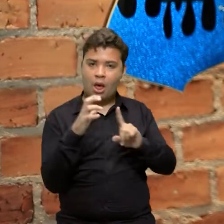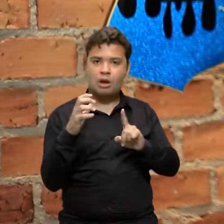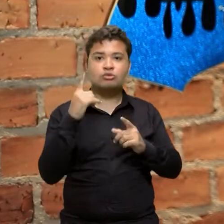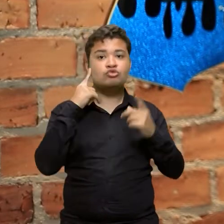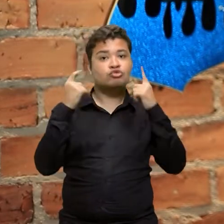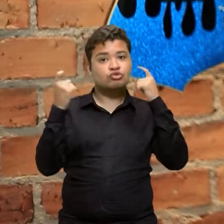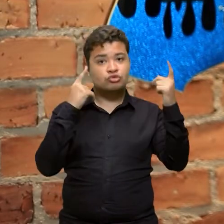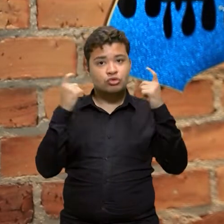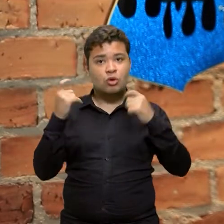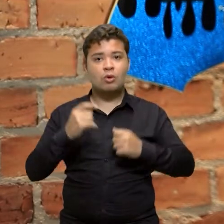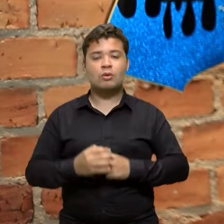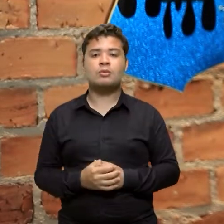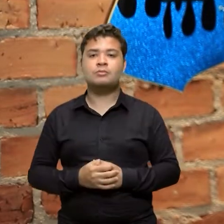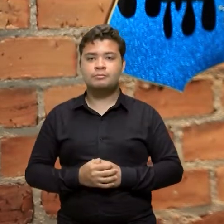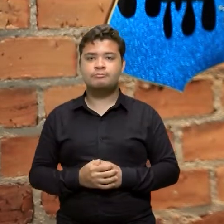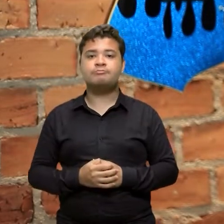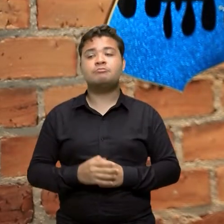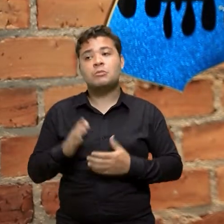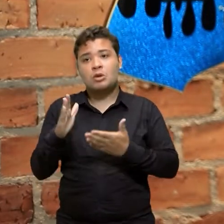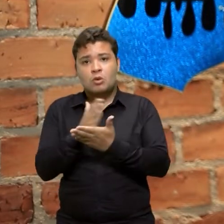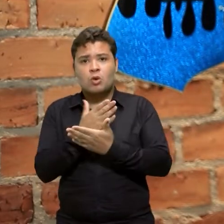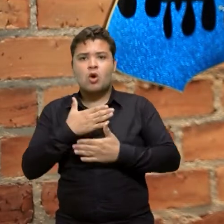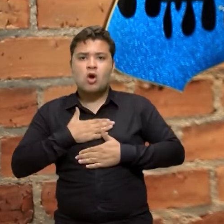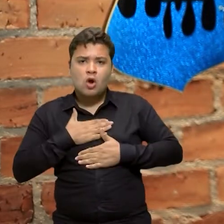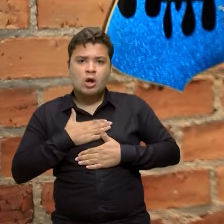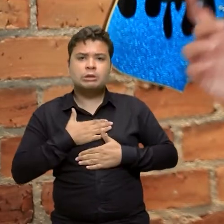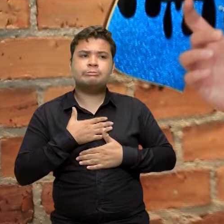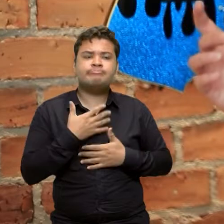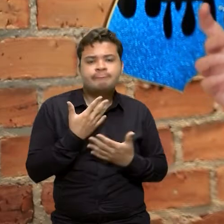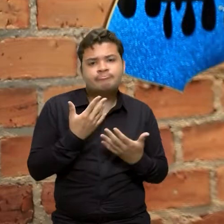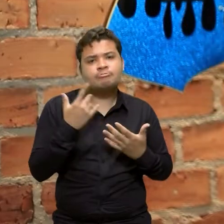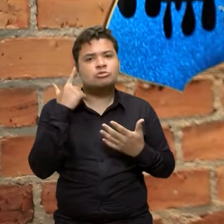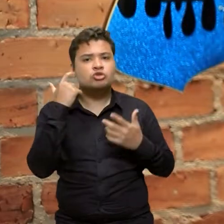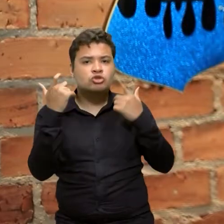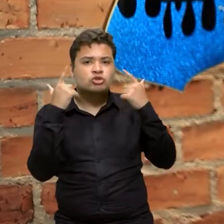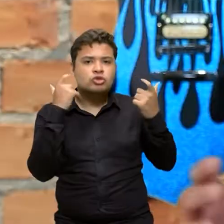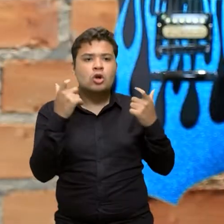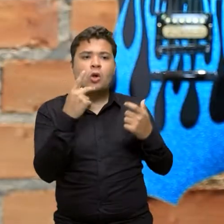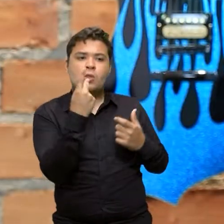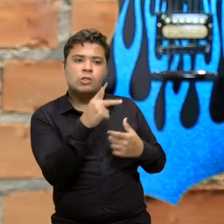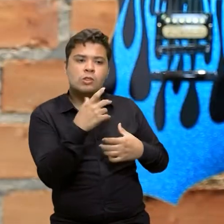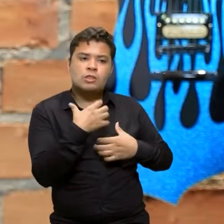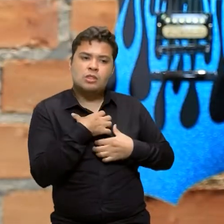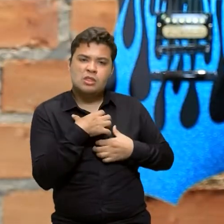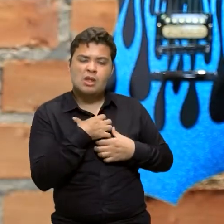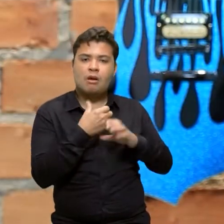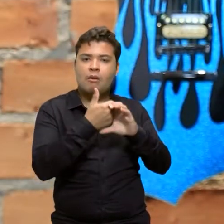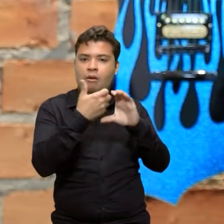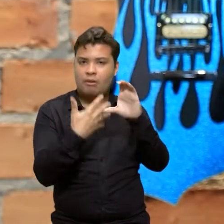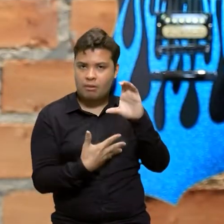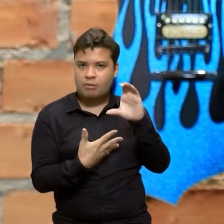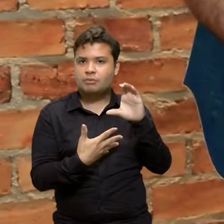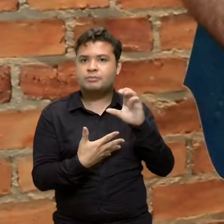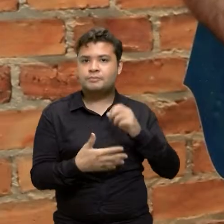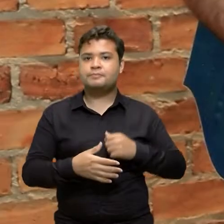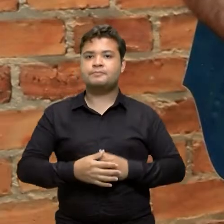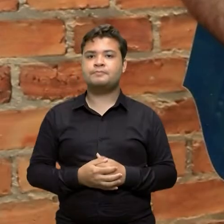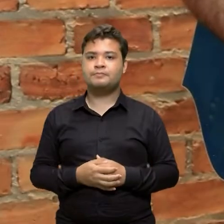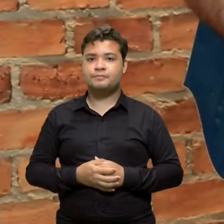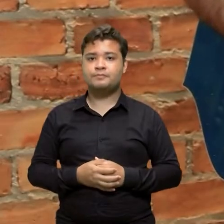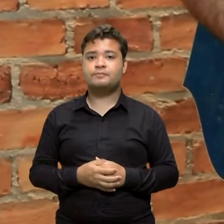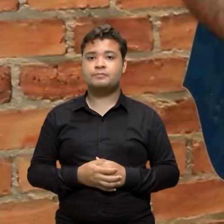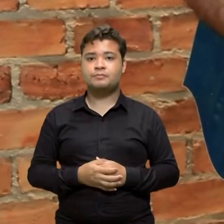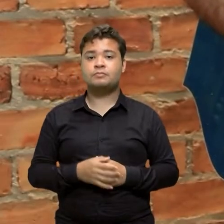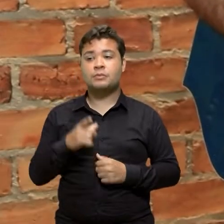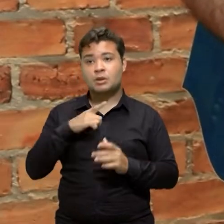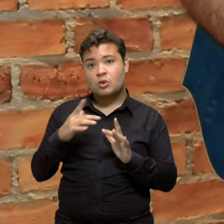aí tem músicos que gostam de ter um pouco de hibridismo, assim, de ter um pouco daquele som, mas ter outra característica também. E